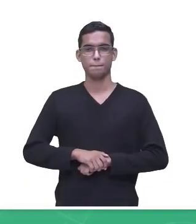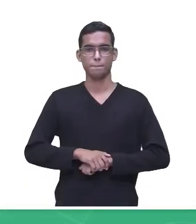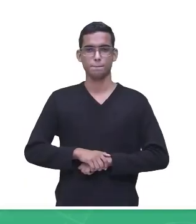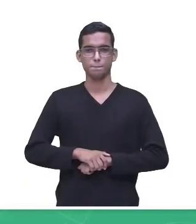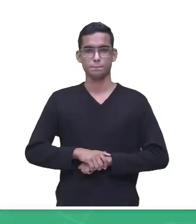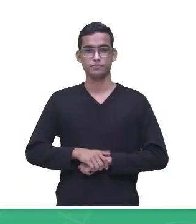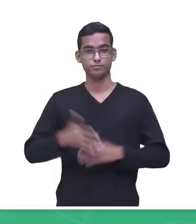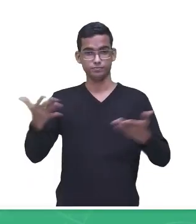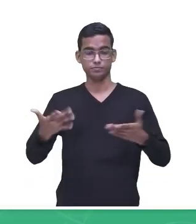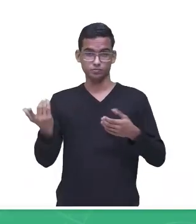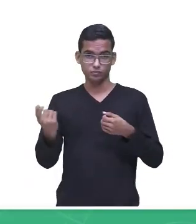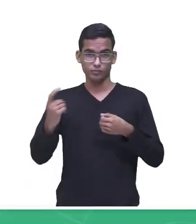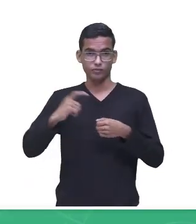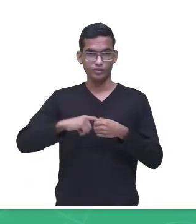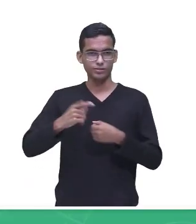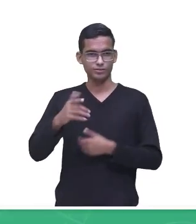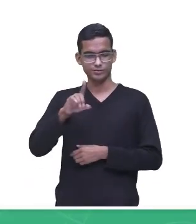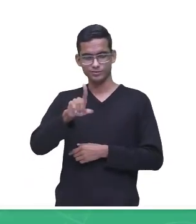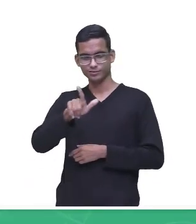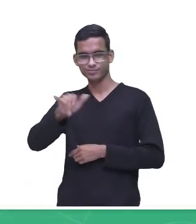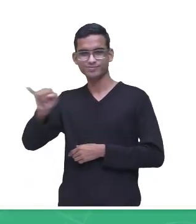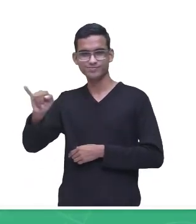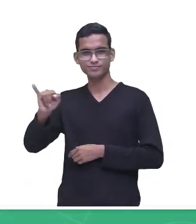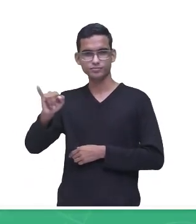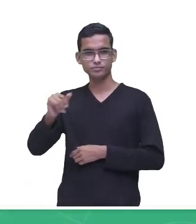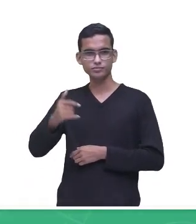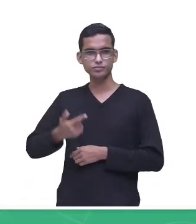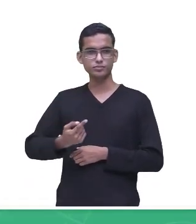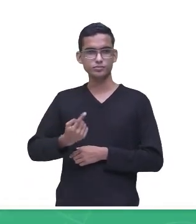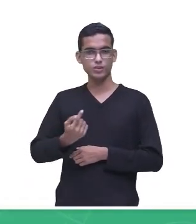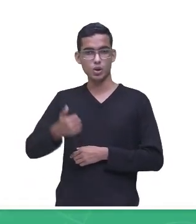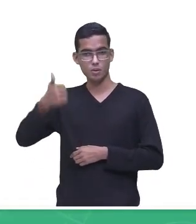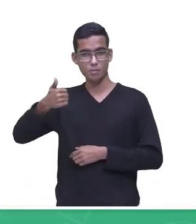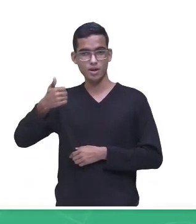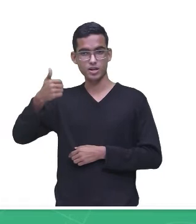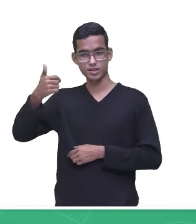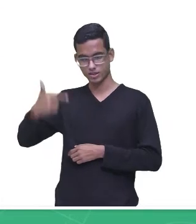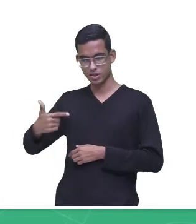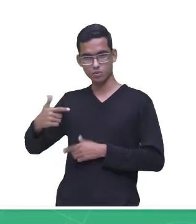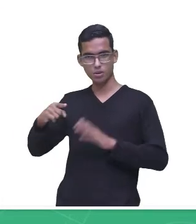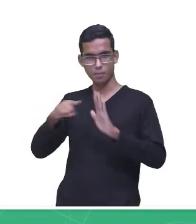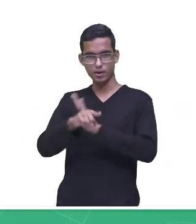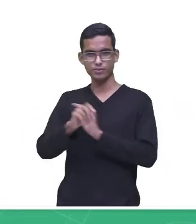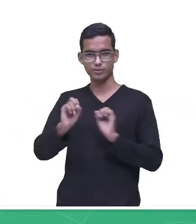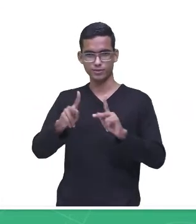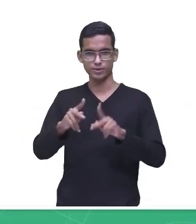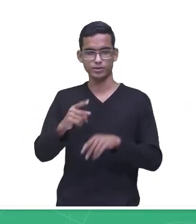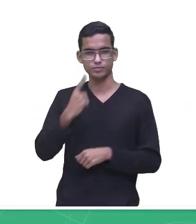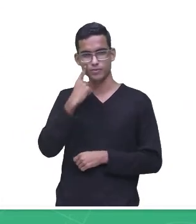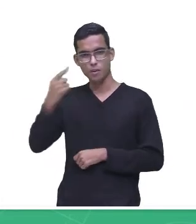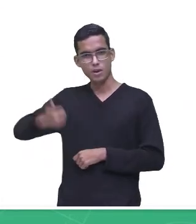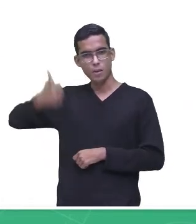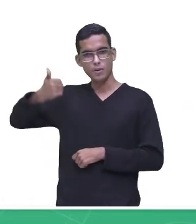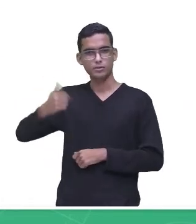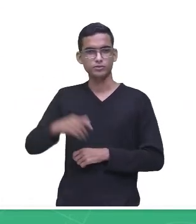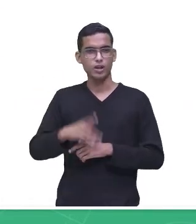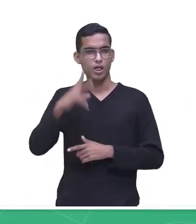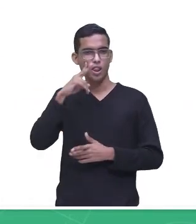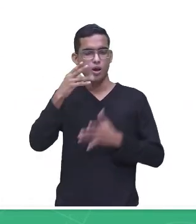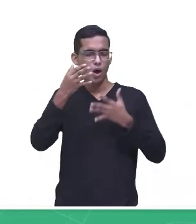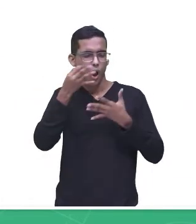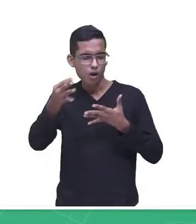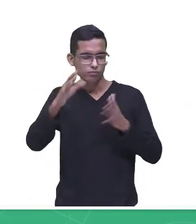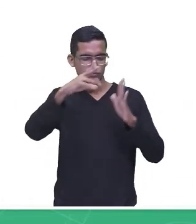Estamos aqui para a nossa dinâmica local interativa. São duas questõezinhas. Vamos lá. A primeira diz assim, olha. Leia atentamente o texto.